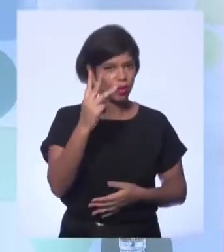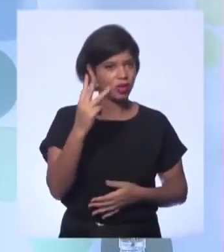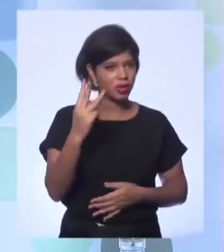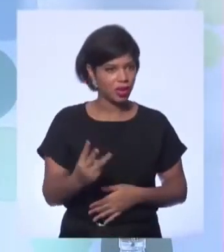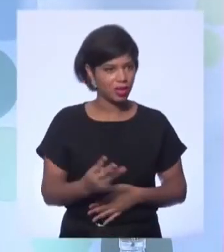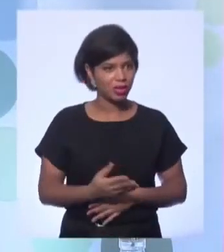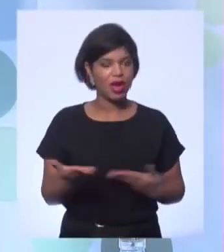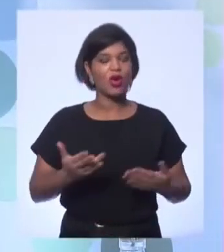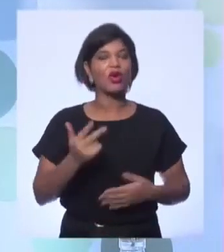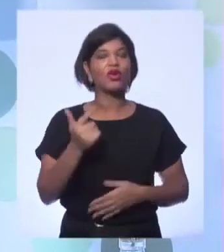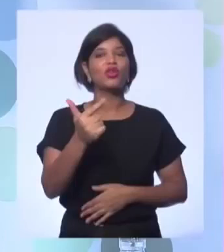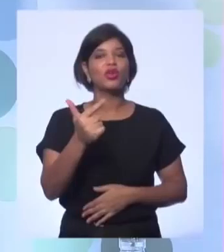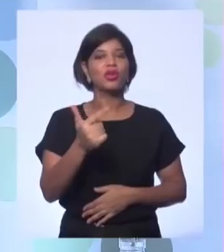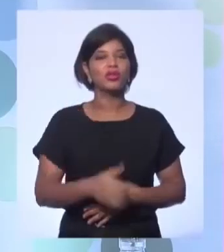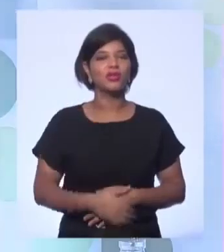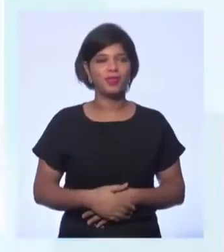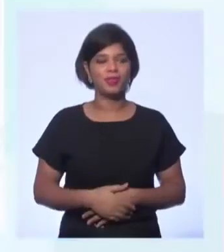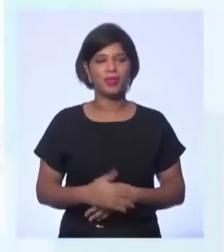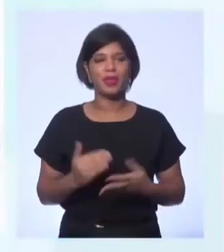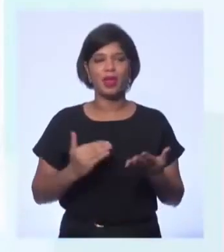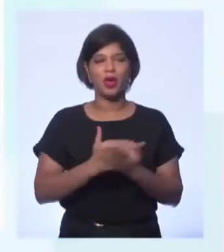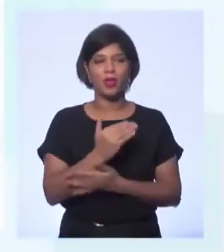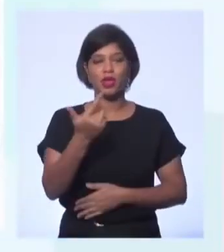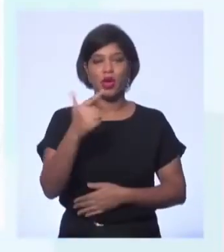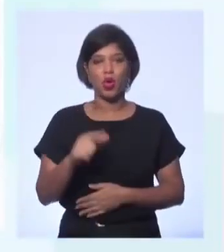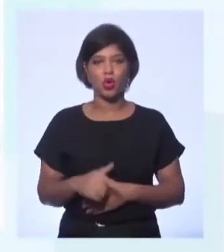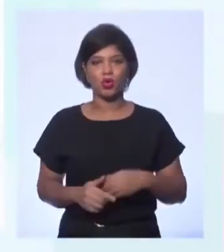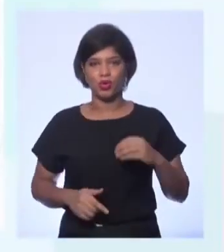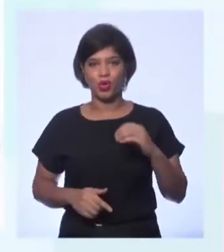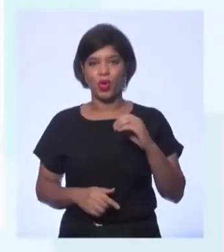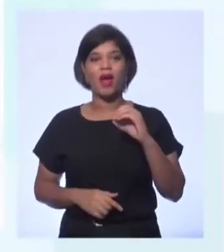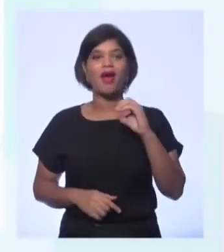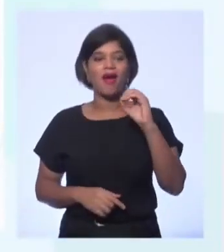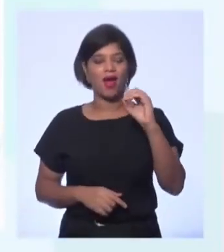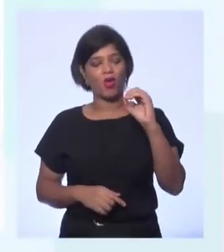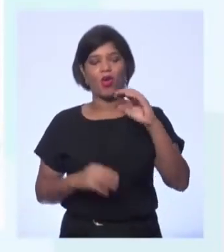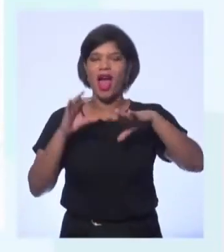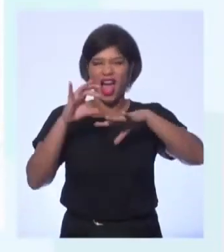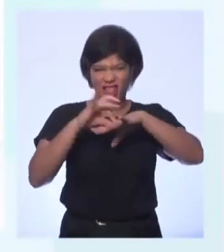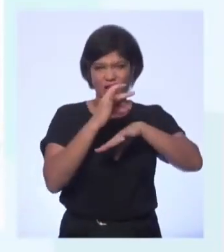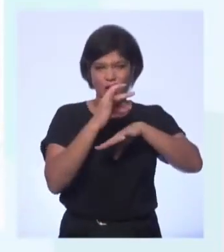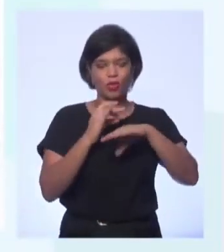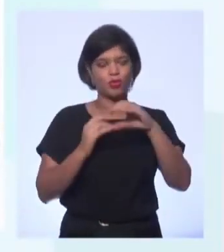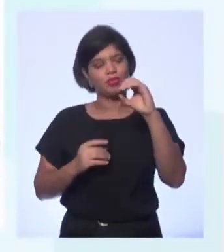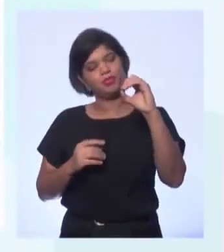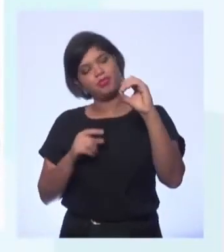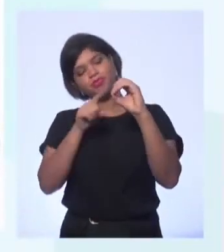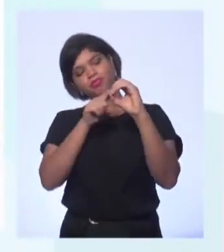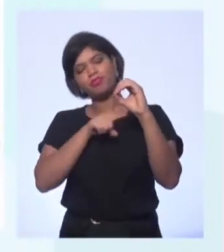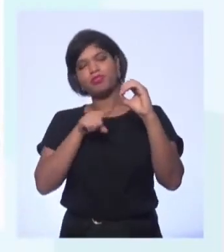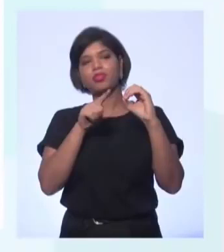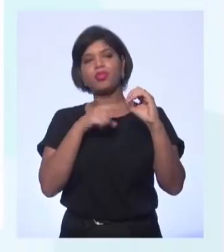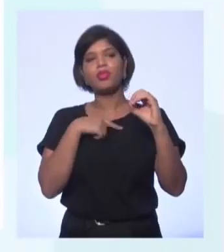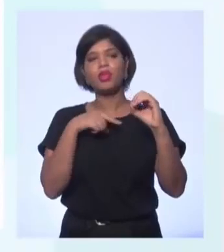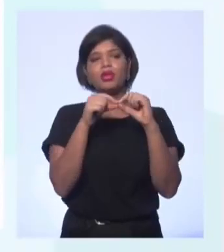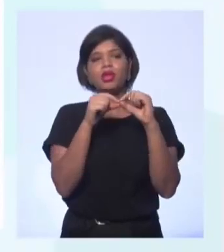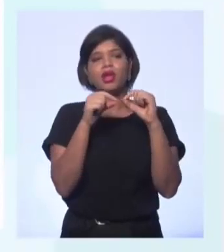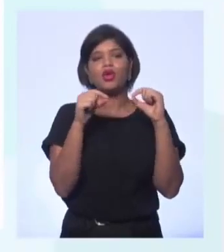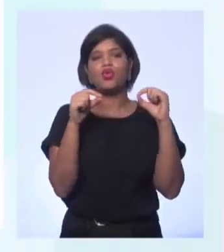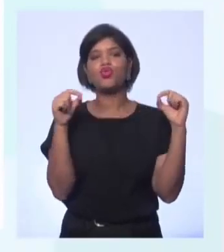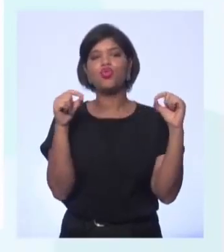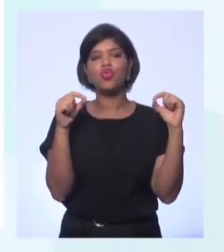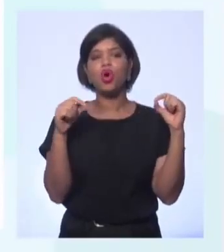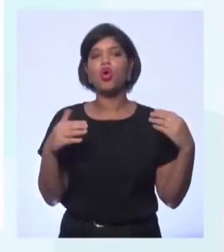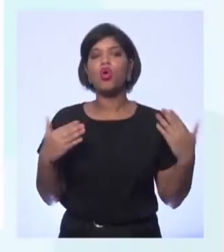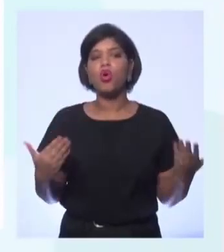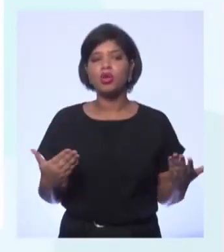Vamos para a parte 2? Então, parte 2 na tela. Um outro anel aí para vocês, ó. Olha esse anel. Ele tem aí de comprimento de circunferência